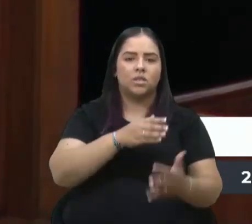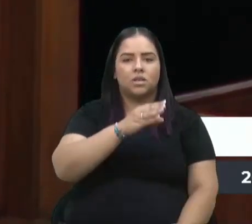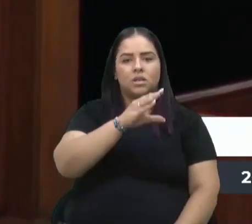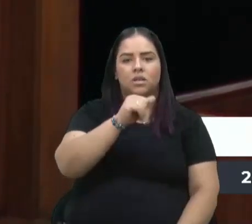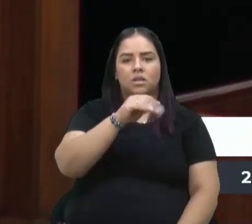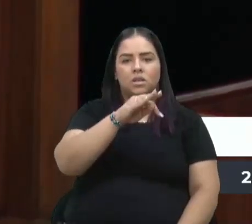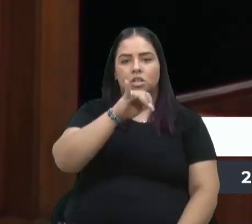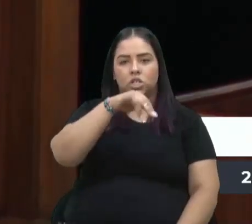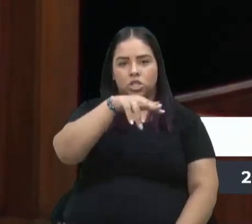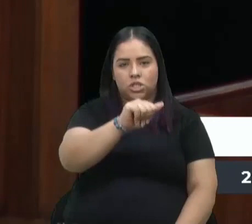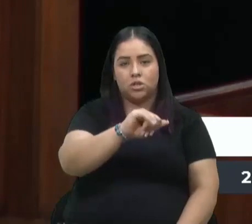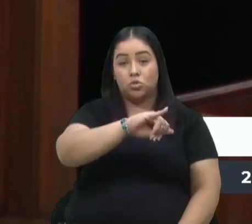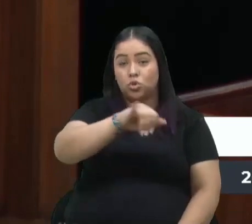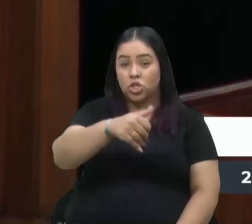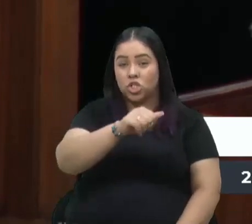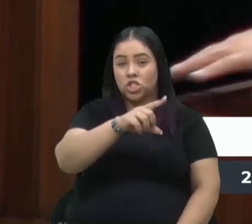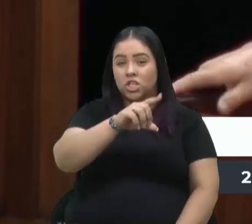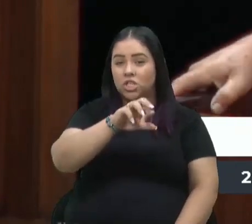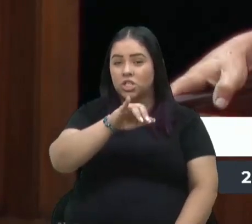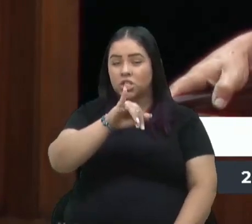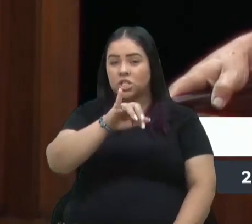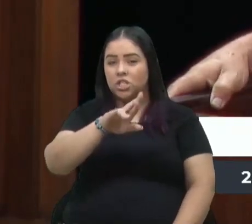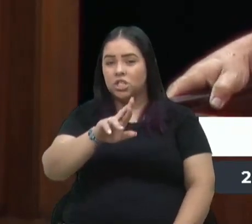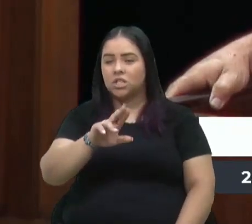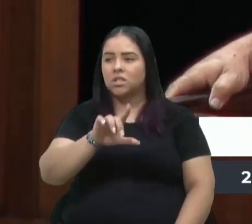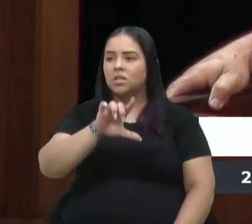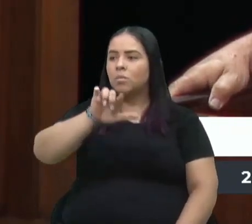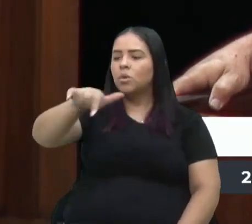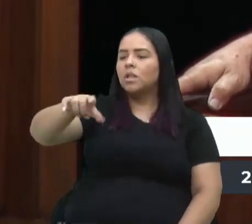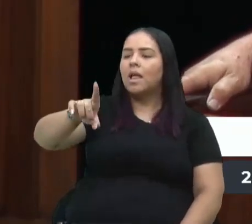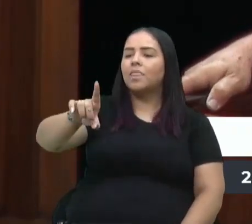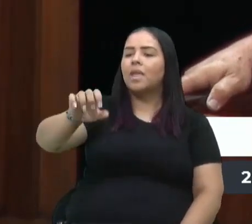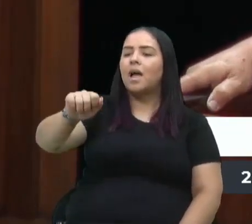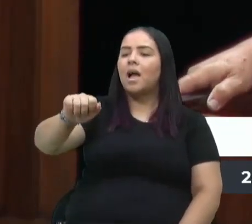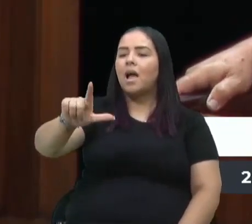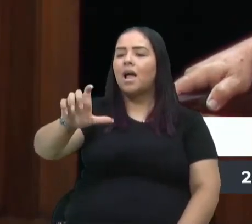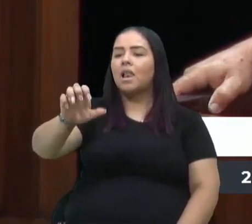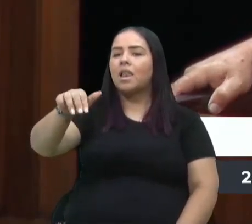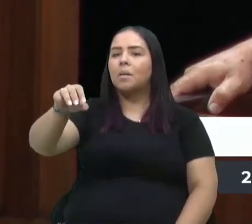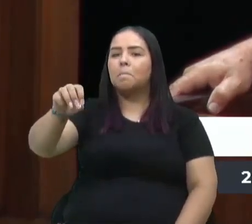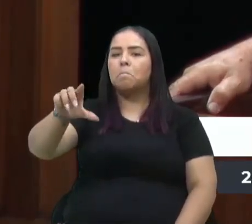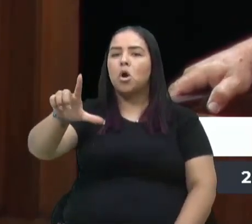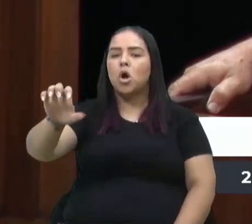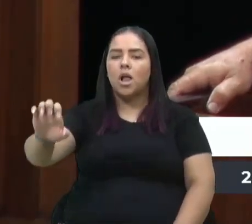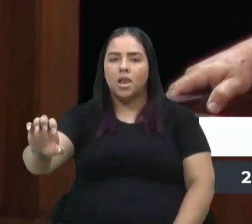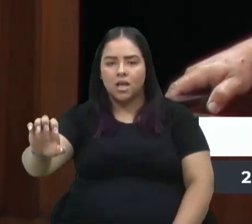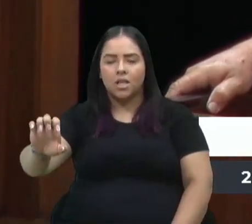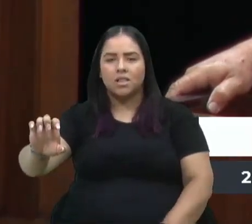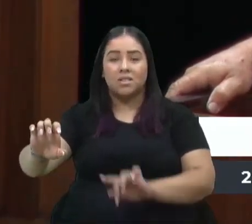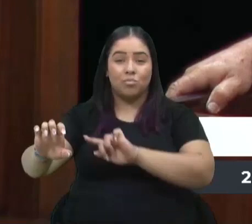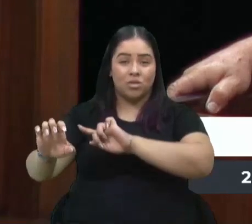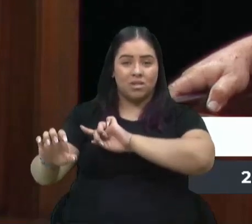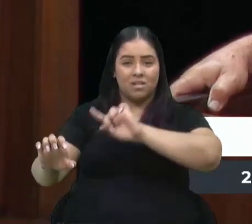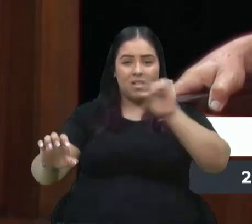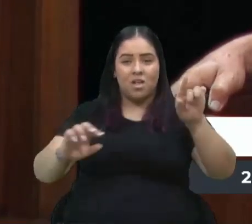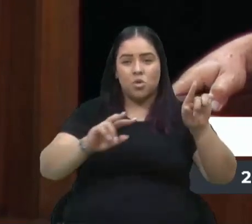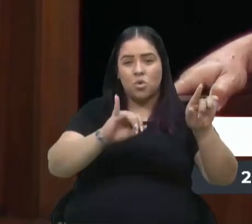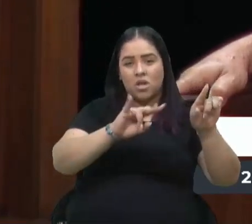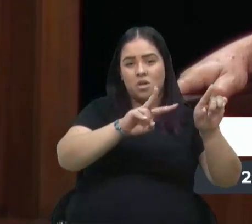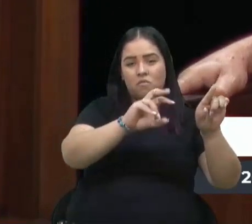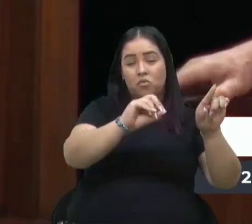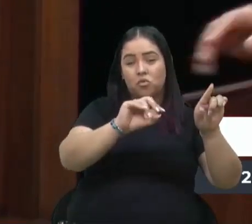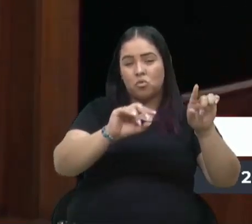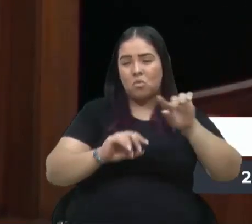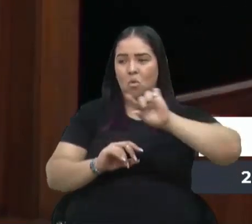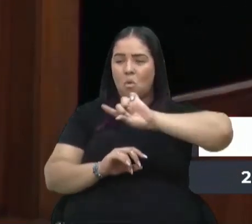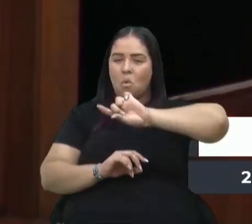Jandir Tisato, dá lá embaixo no Dale Mole, e depois ela sai por dentro, lá nos Vais, e ela dá lá no Ivo Posse, lá no outro